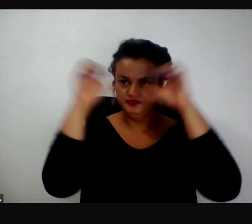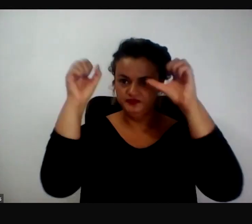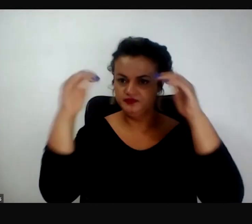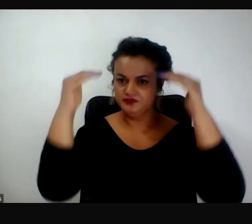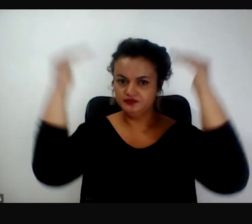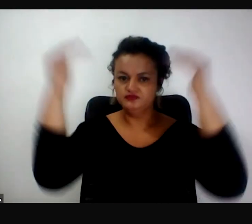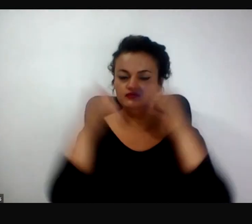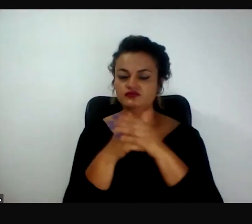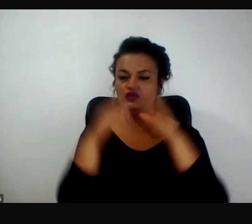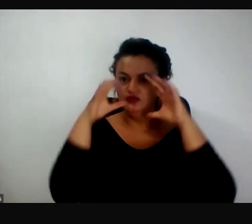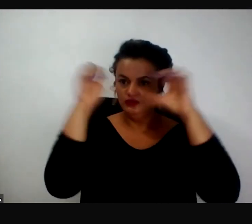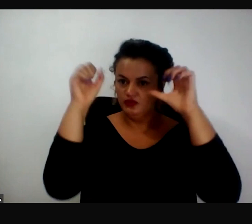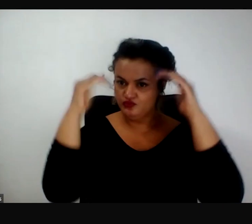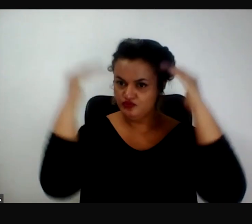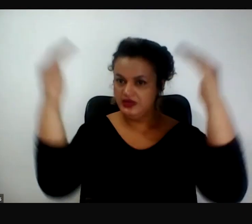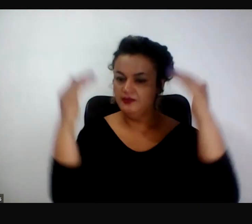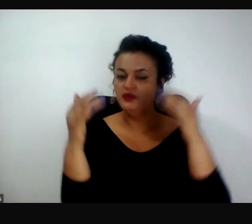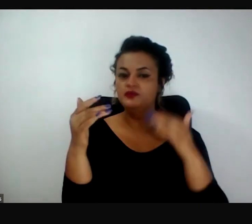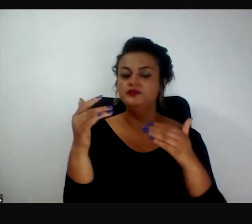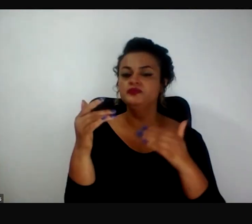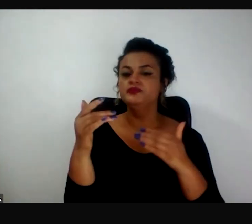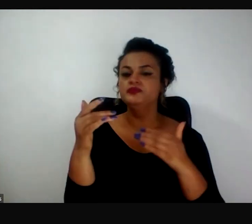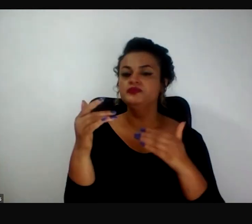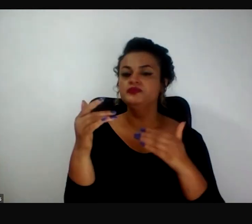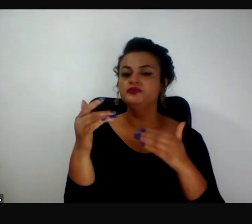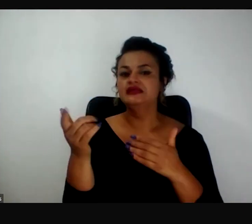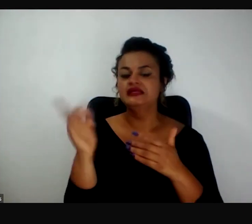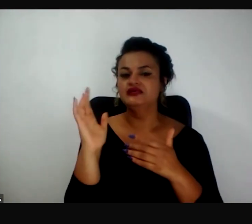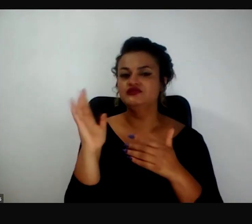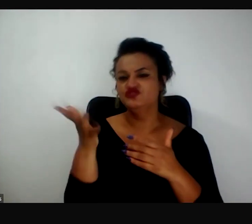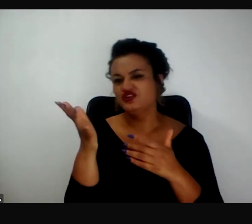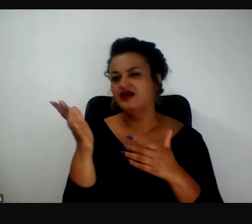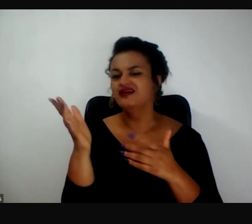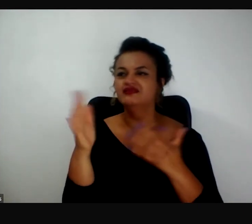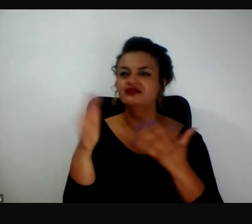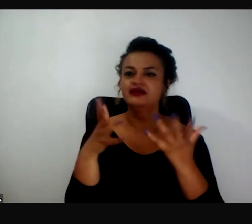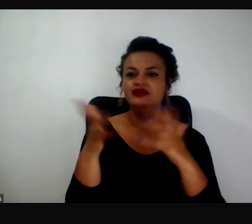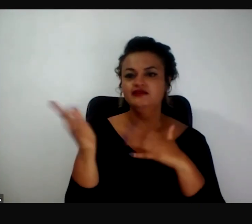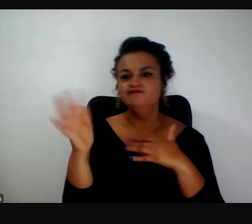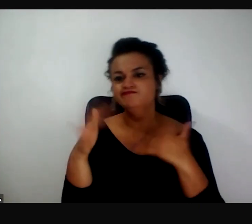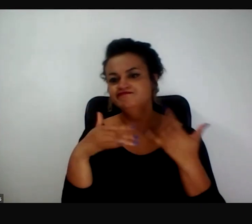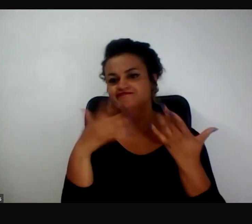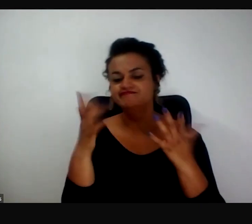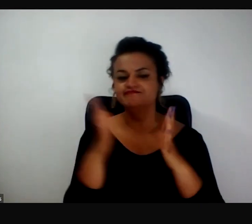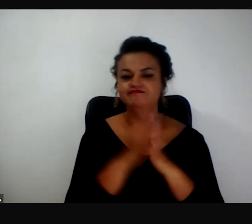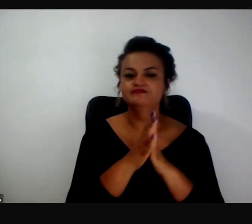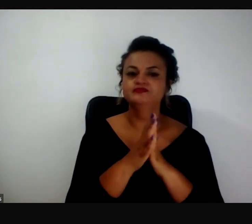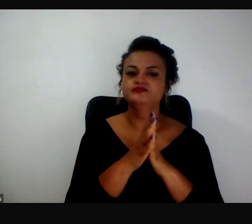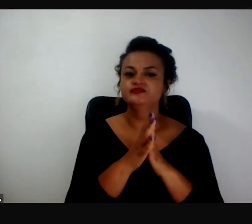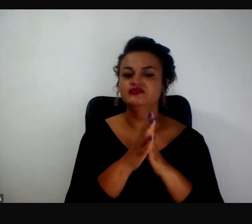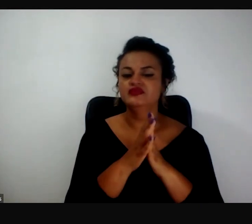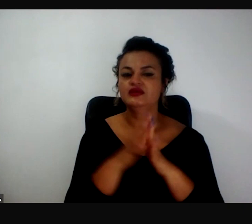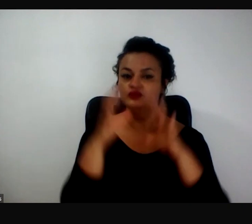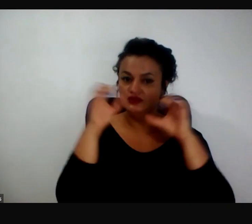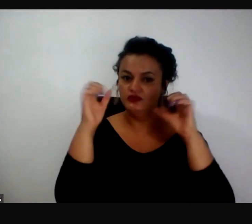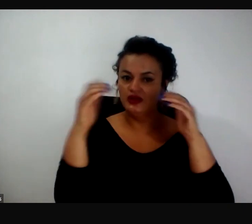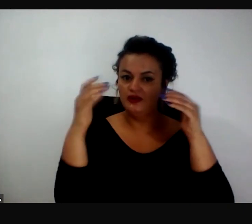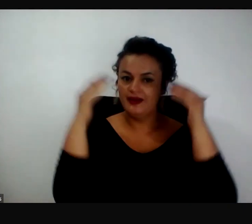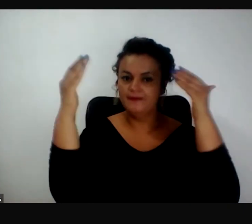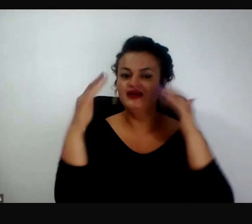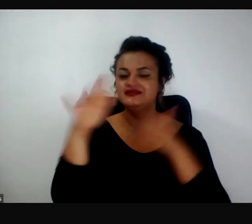Tribunal Supremo que já não diria eu que isso de Supremo seja mais que